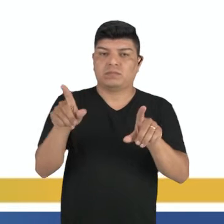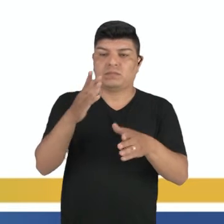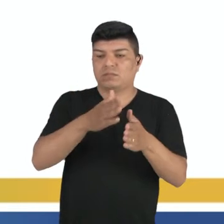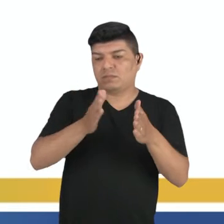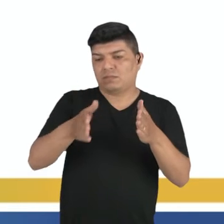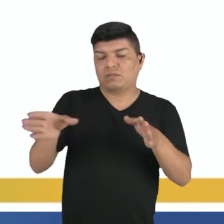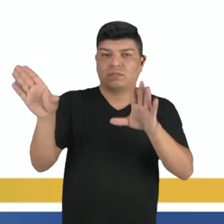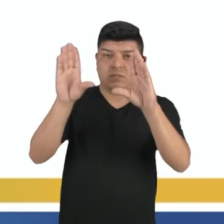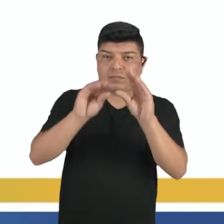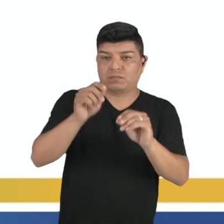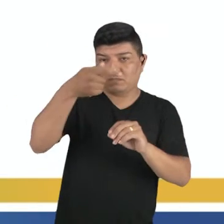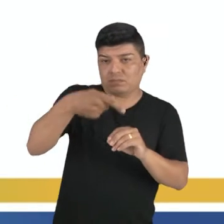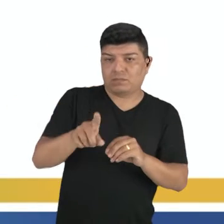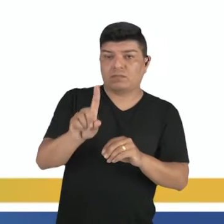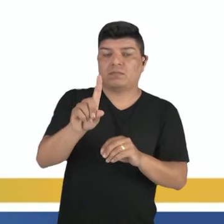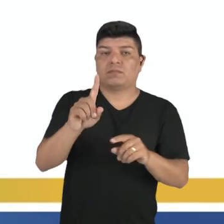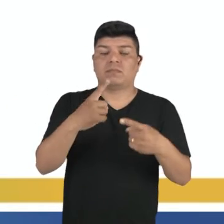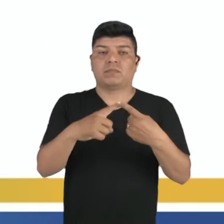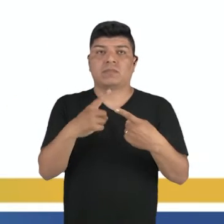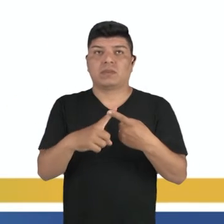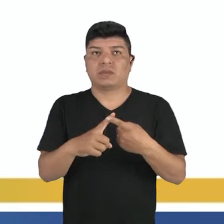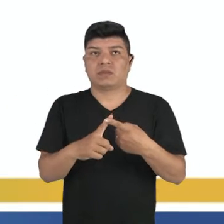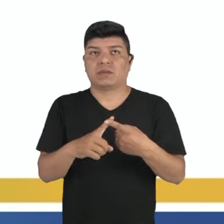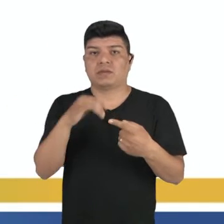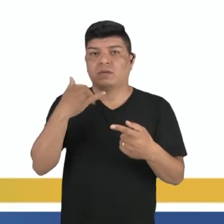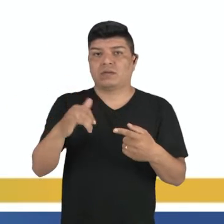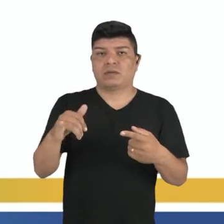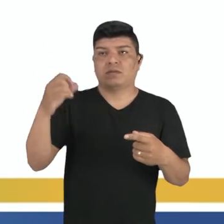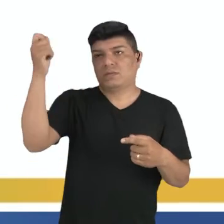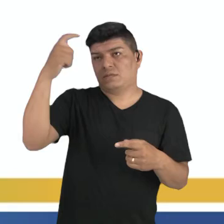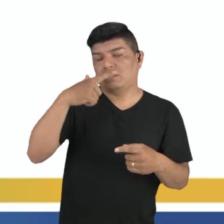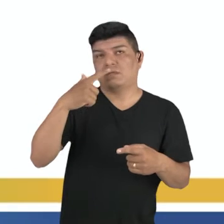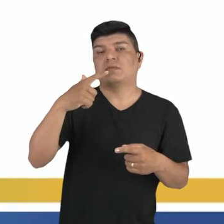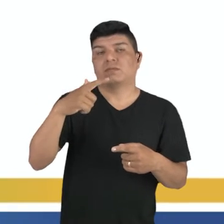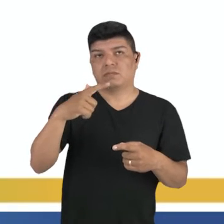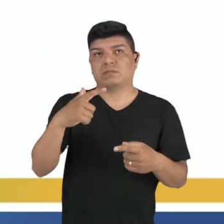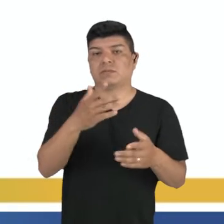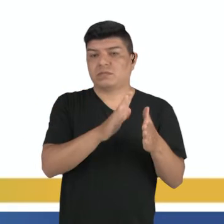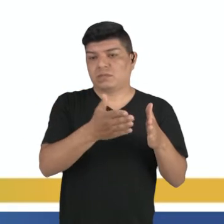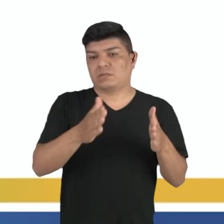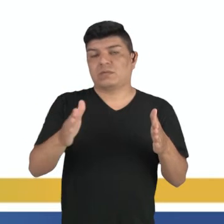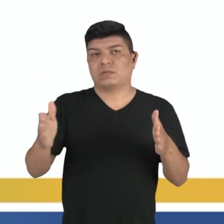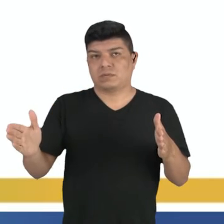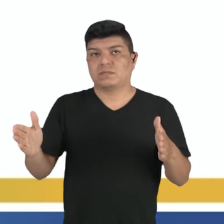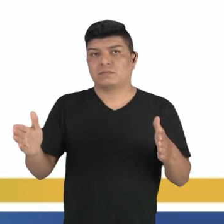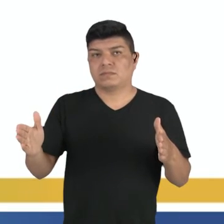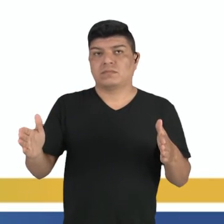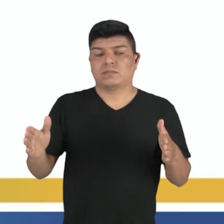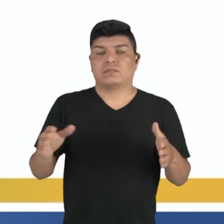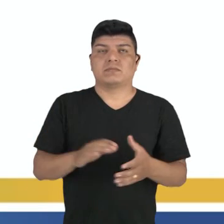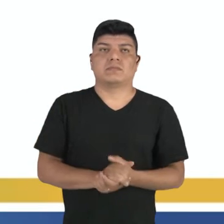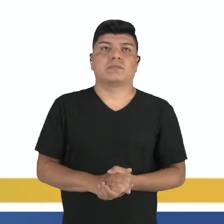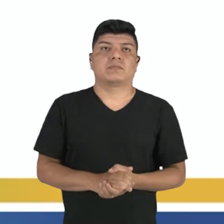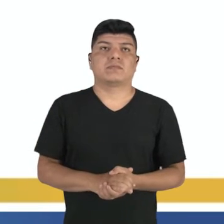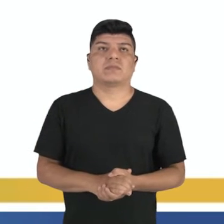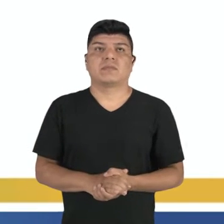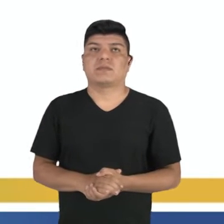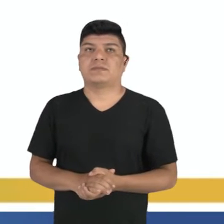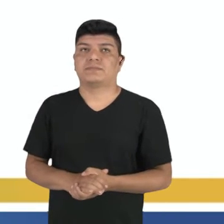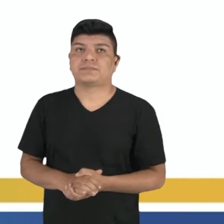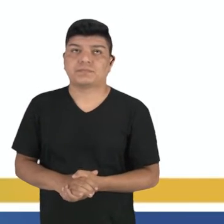fase escura sem a necessidade da da energia luminosa para esse processo de síntese